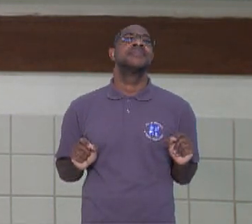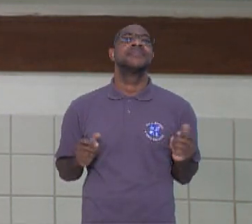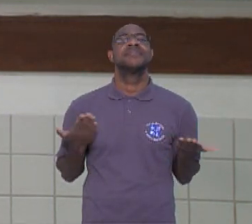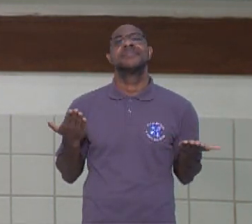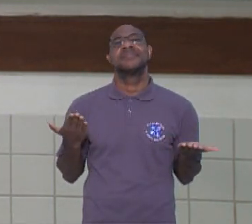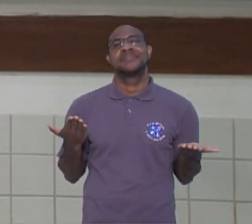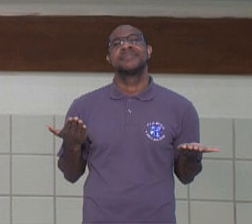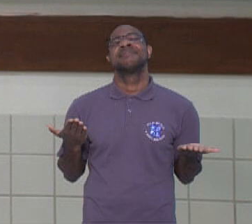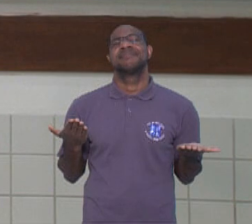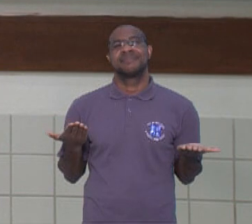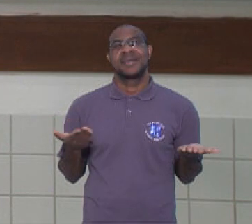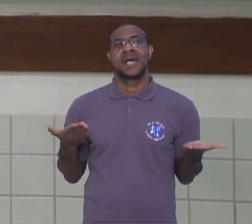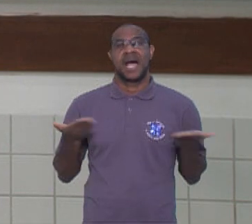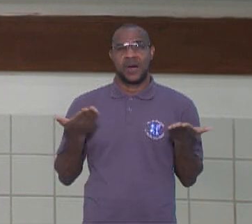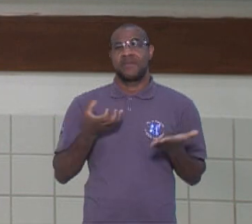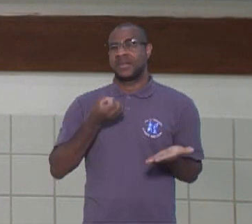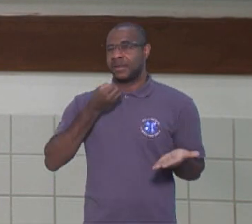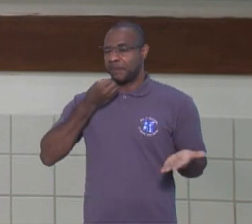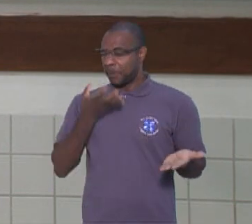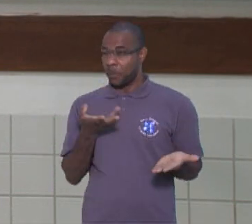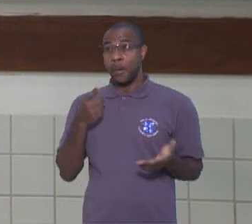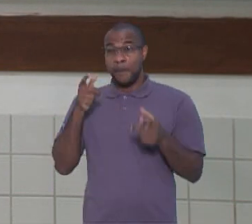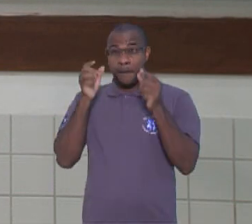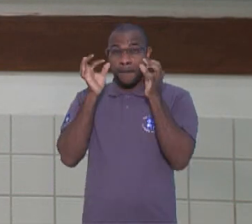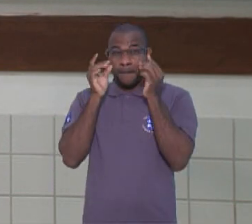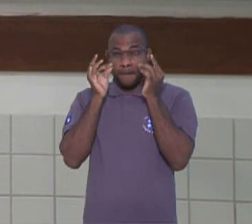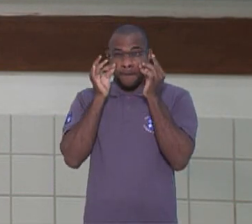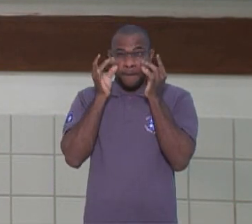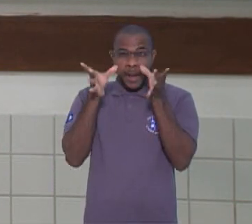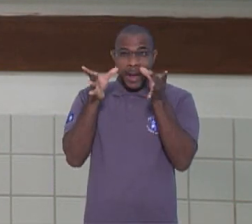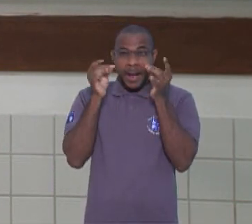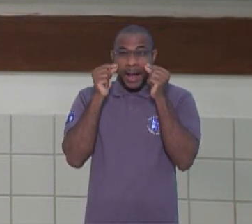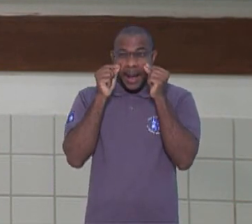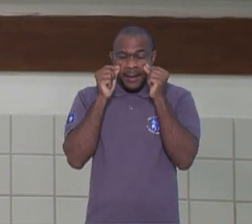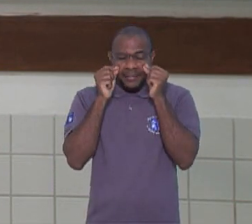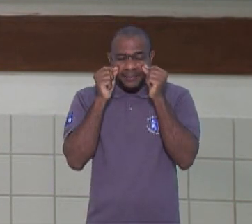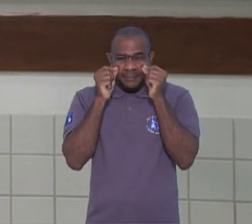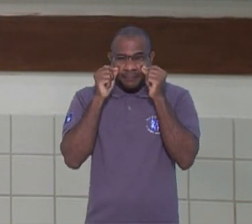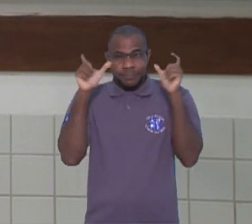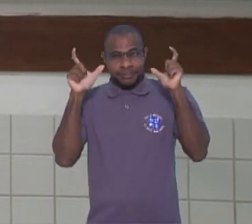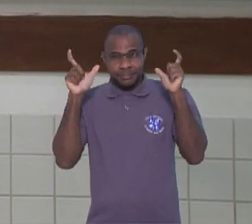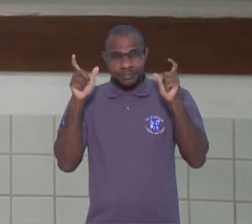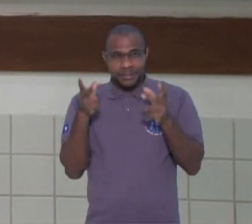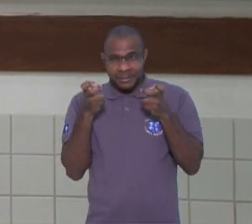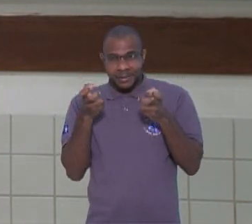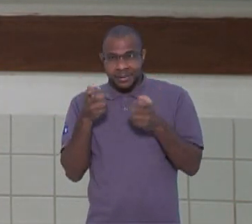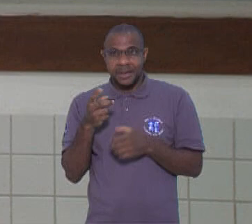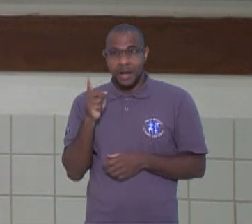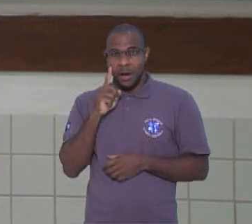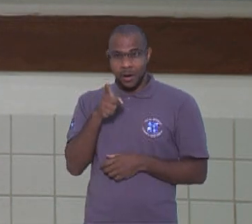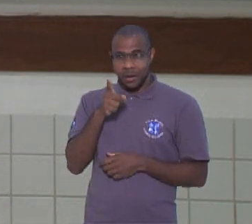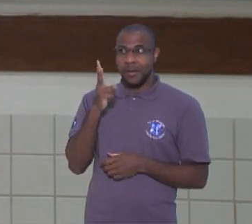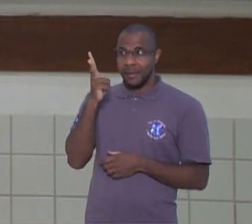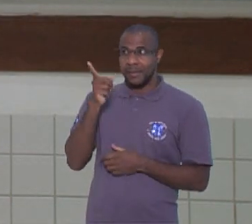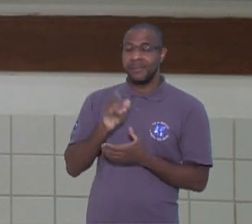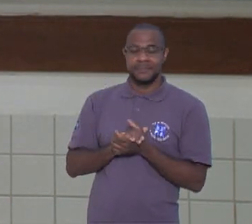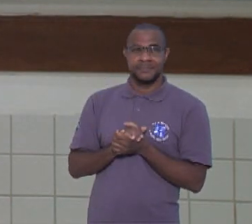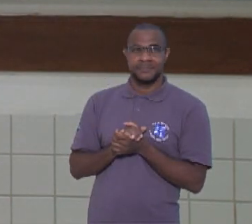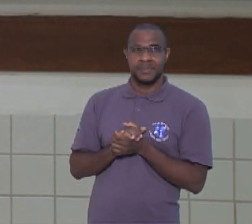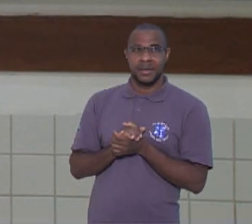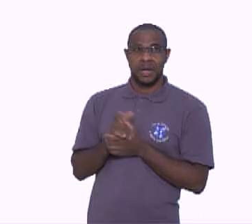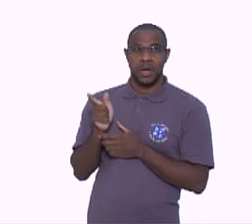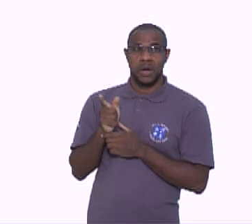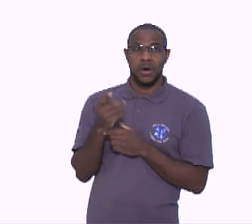Essa parte vai ser muito boa. Presta atenção, dá uma mexidinha aí na cadeira. Ah, se liga aí e venha comigo. Vamos lá.